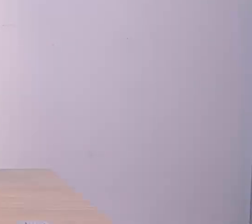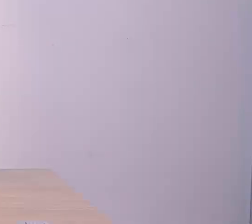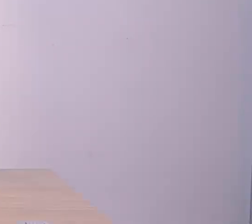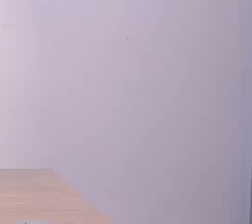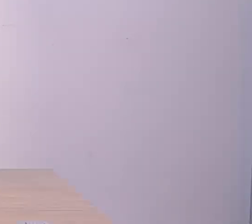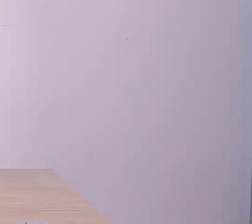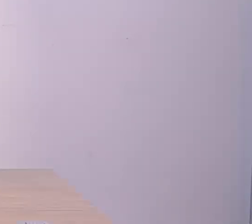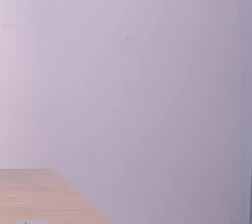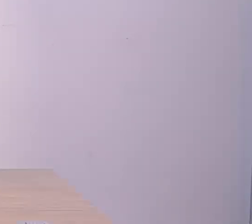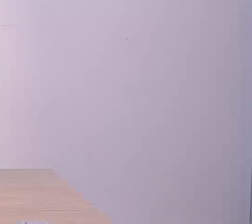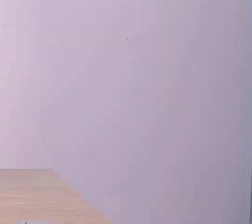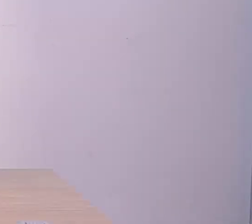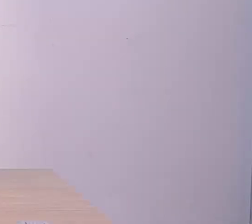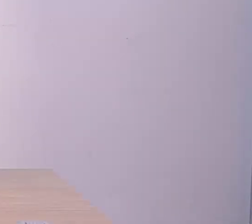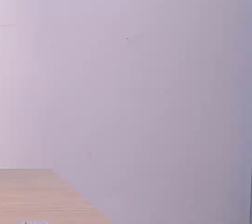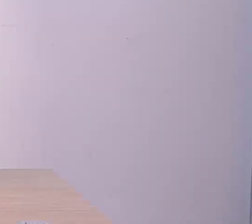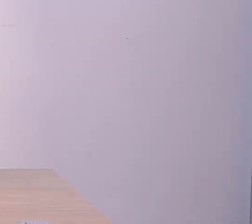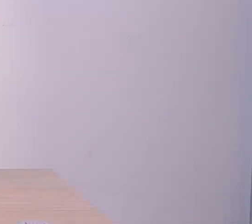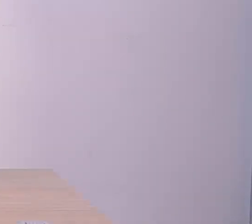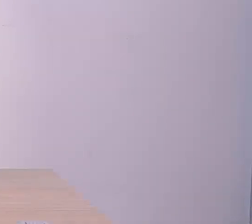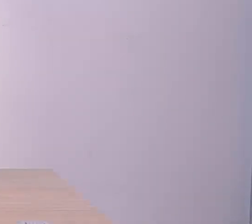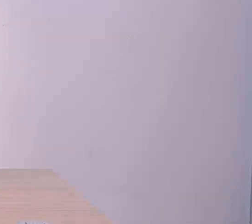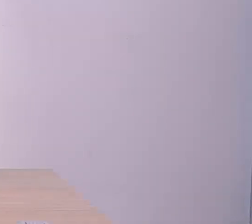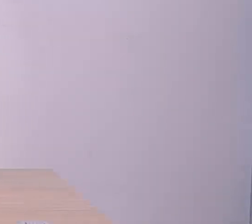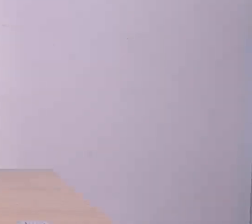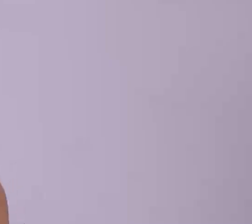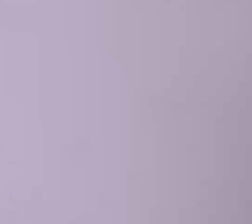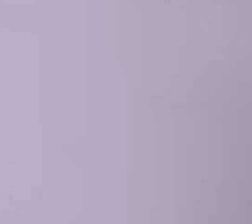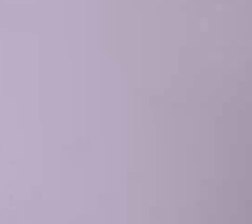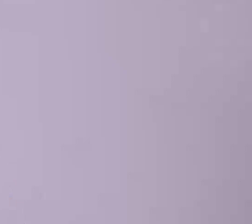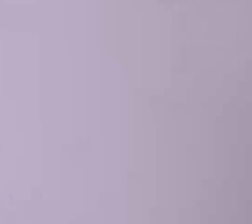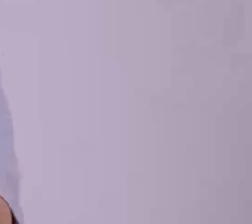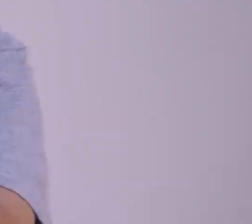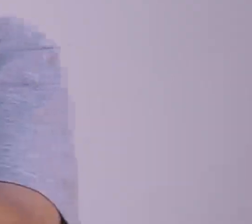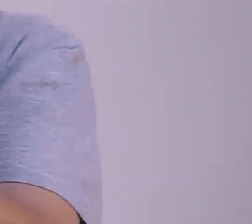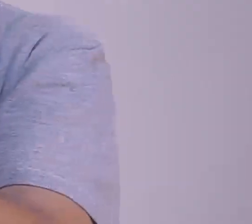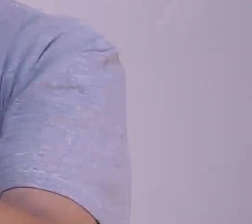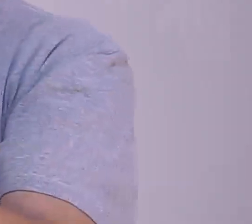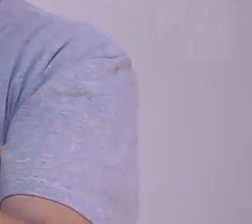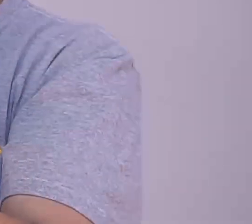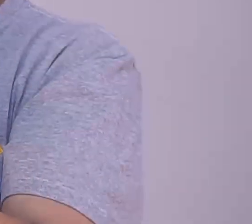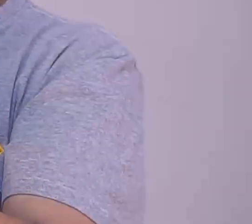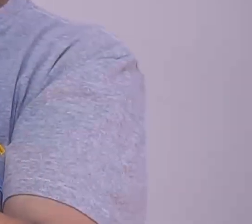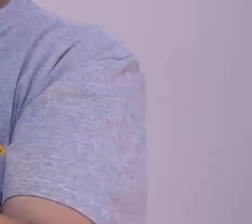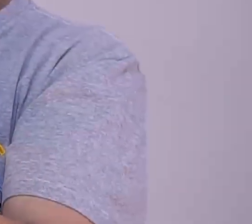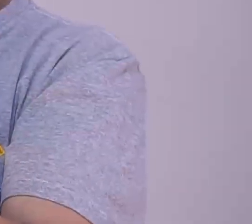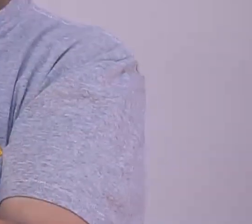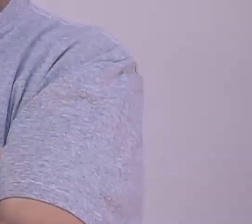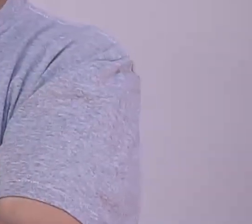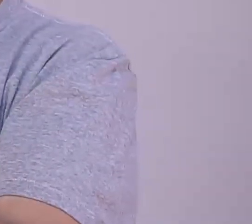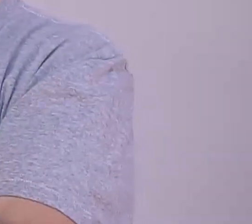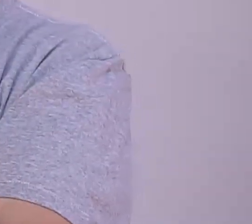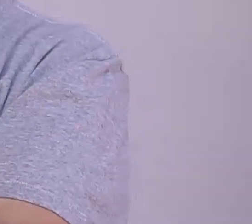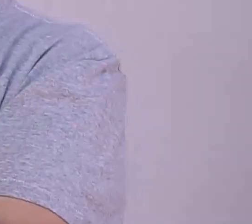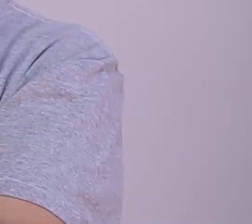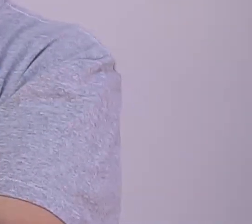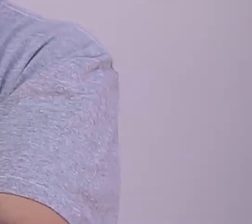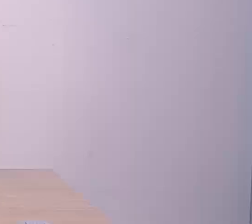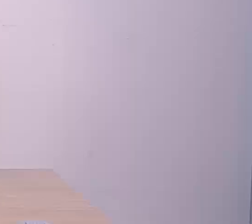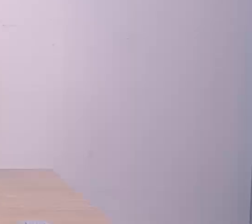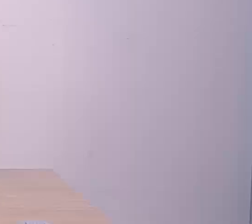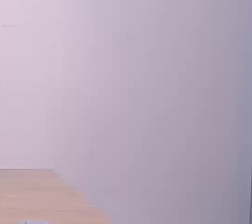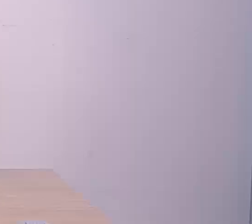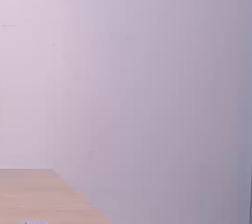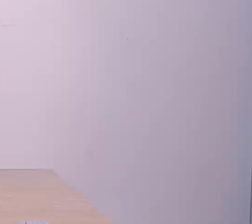Ok? Aguardo um pouco e eu observo que houve